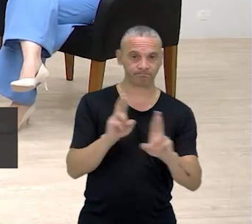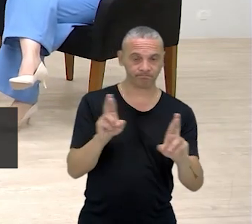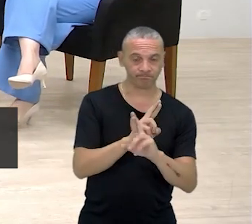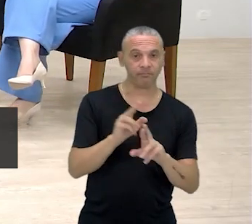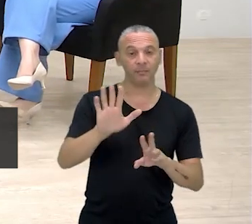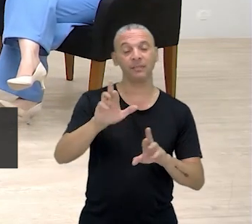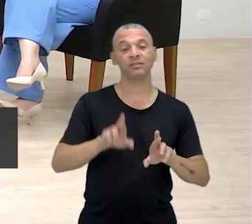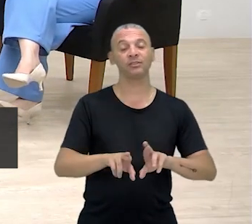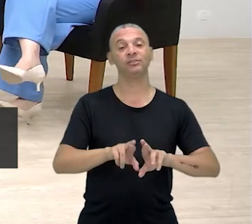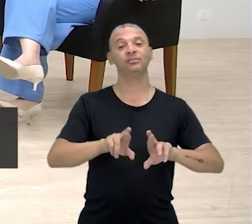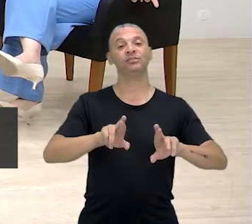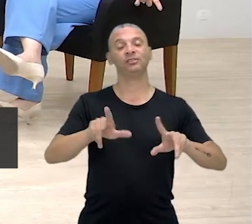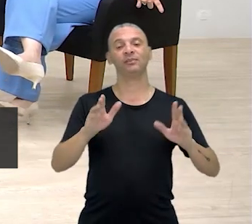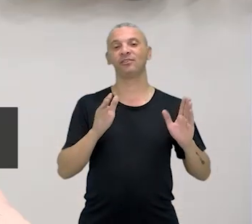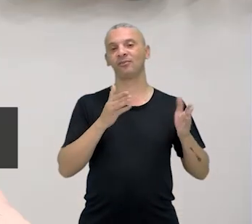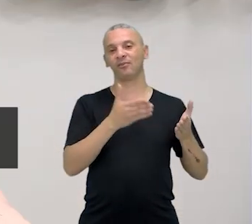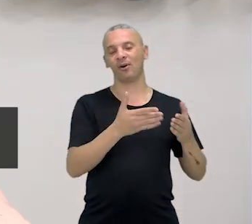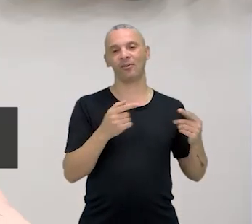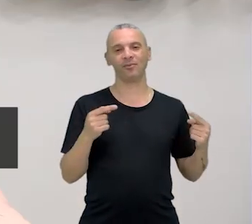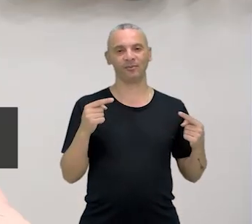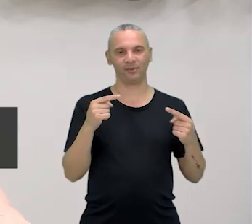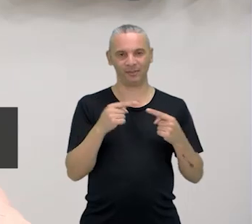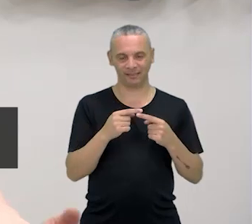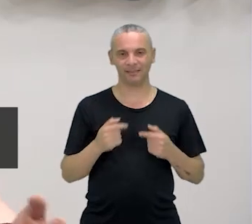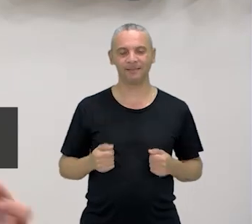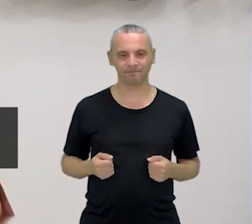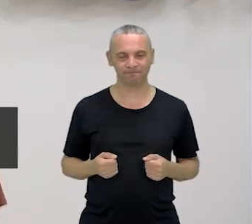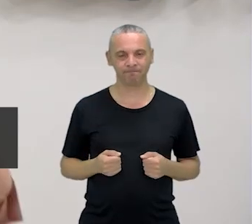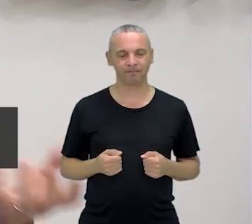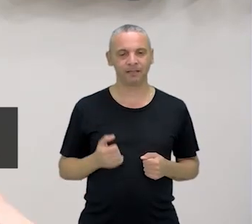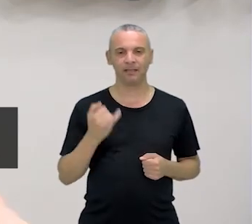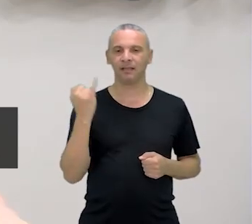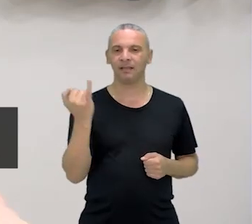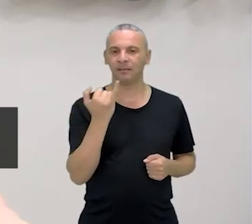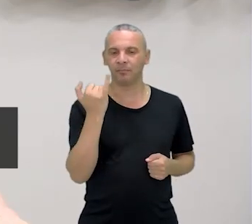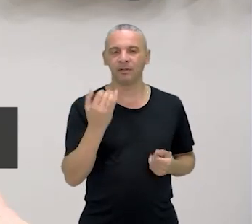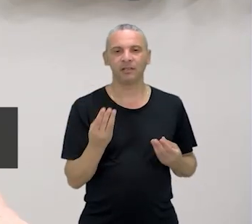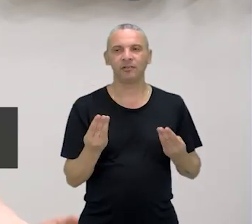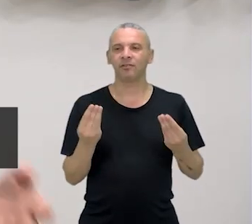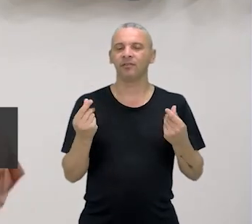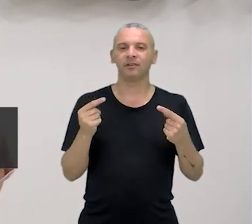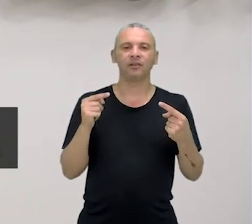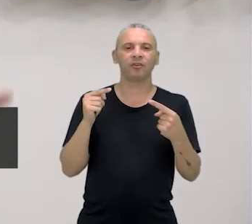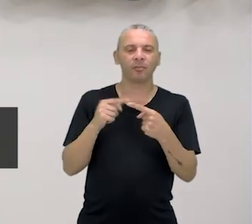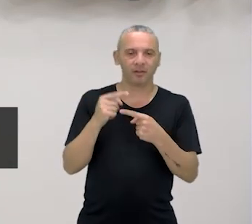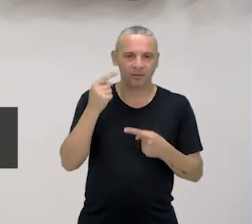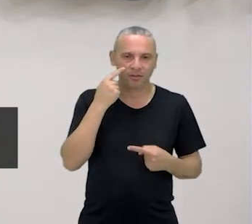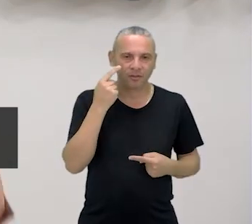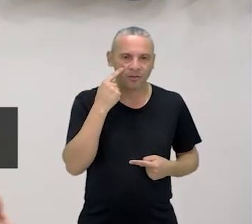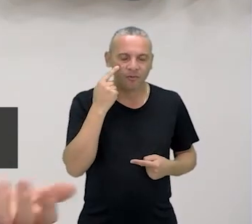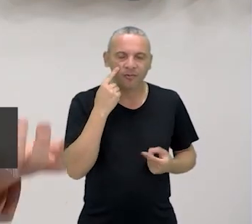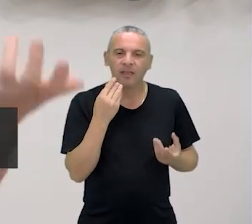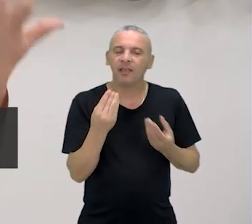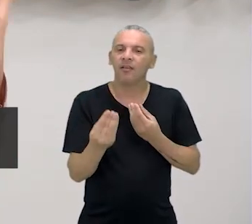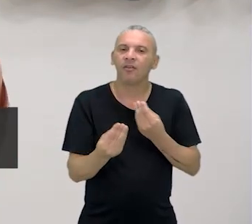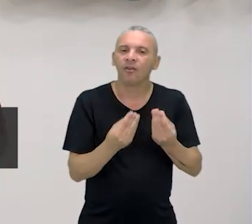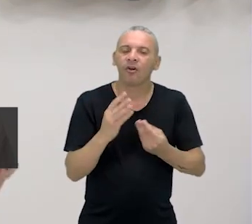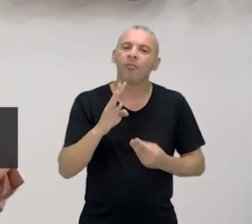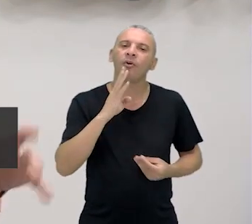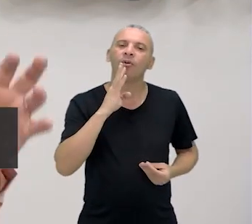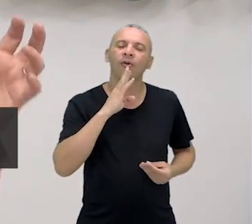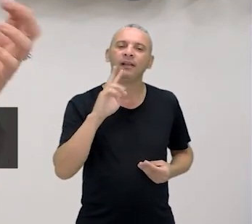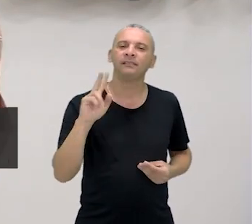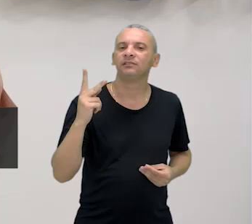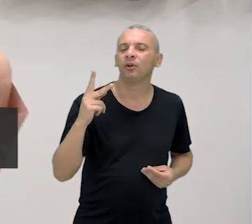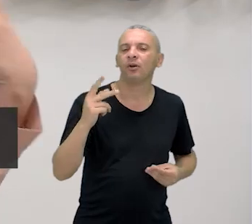completamente diferente o enfoque que o autor dá para esses livros. É muito rico quando a gente faz isso, né, Carlos? A gente olha para aquela obra, conhece um pouco da história